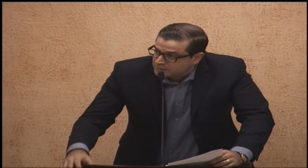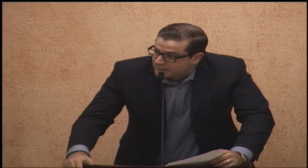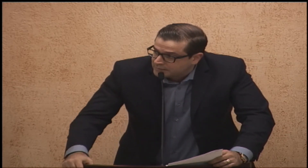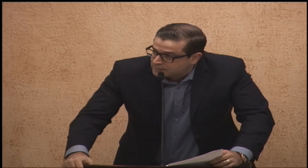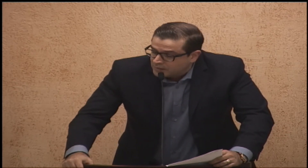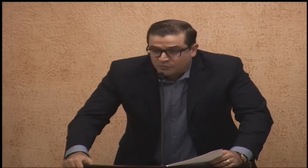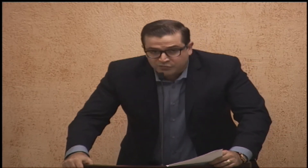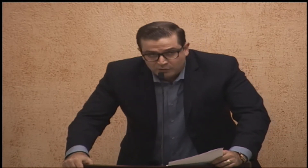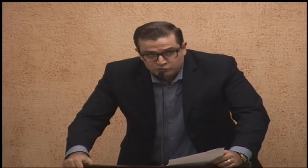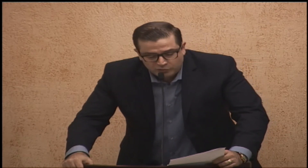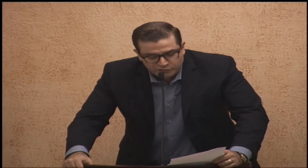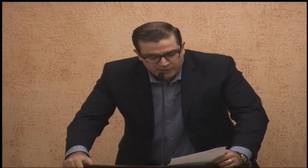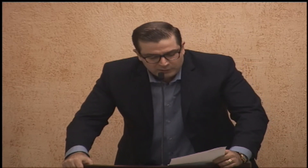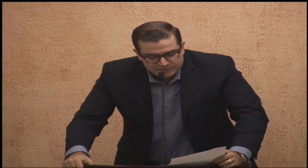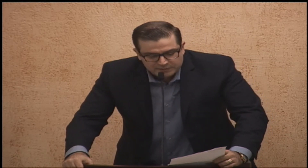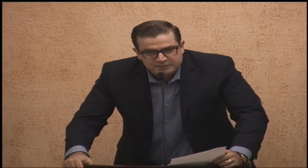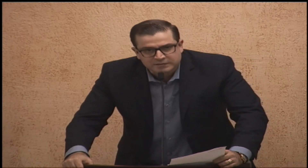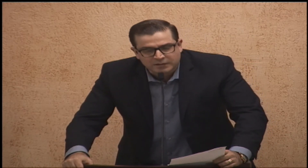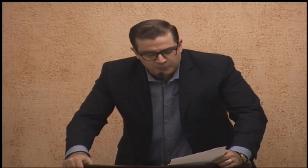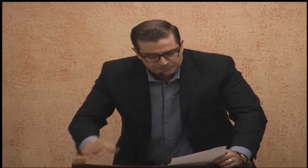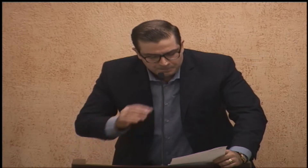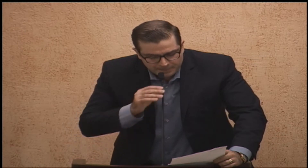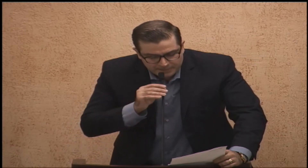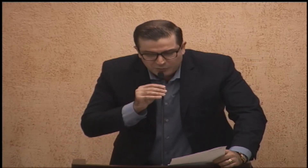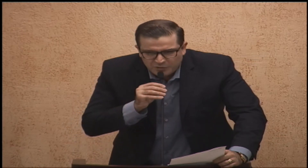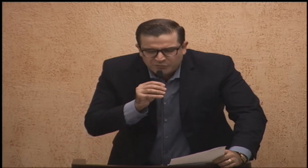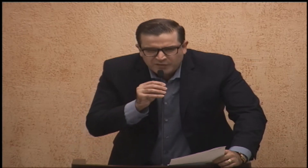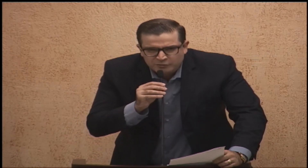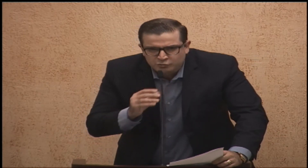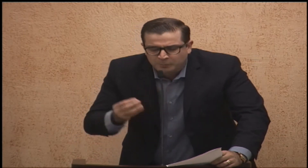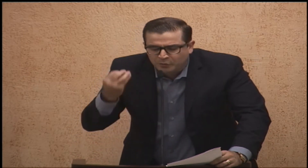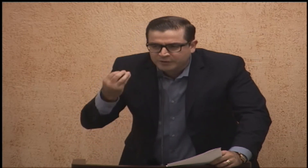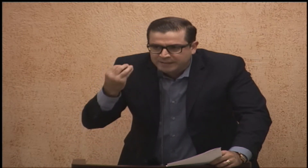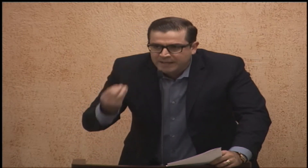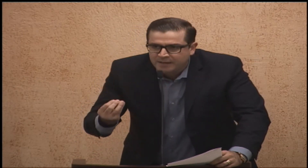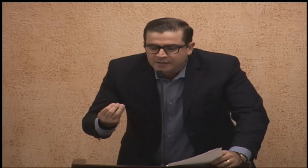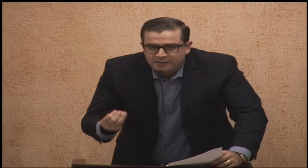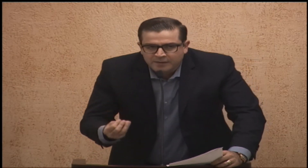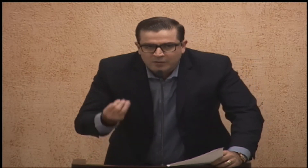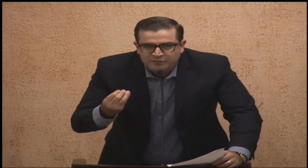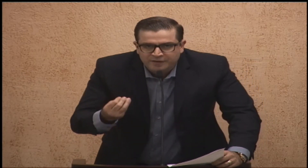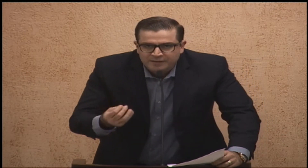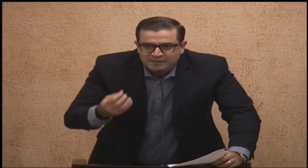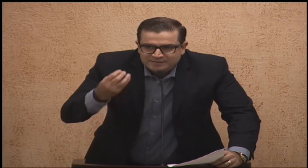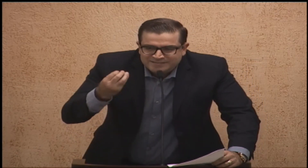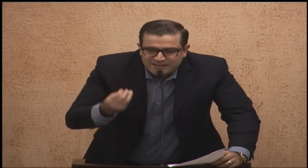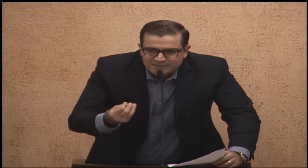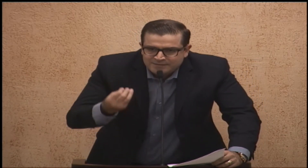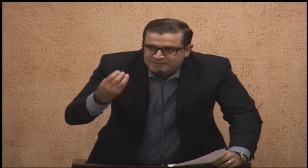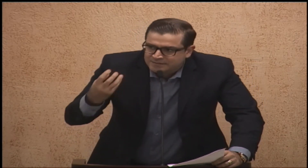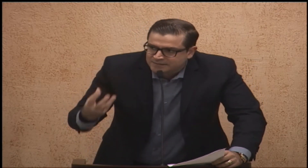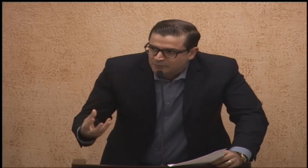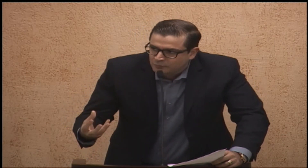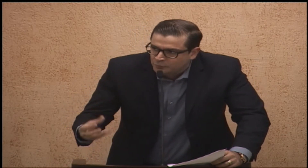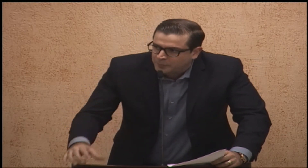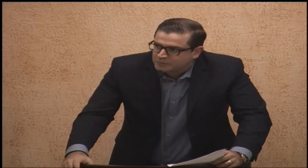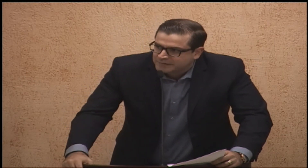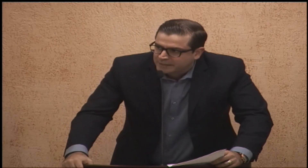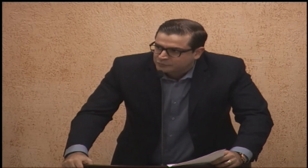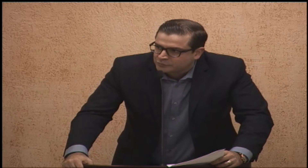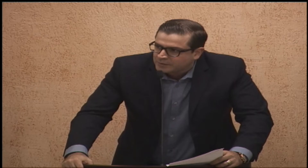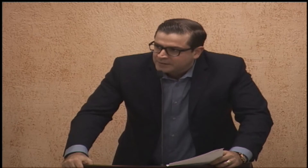outras entidades, vão sofrer com essa decisão, que eu não vejo o porquê não haver transição